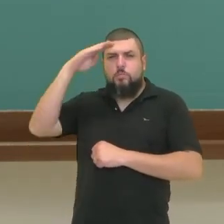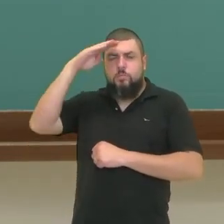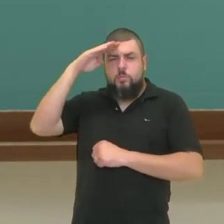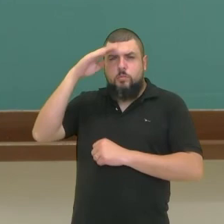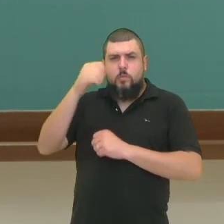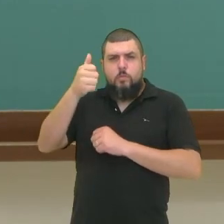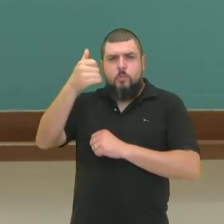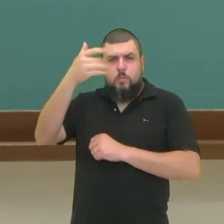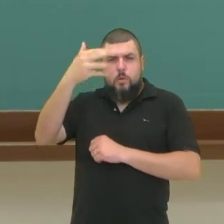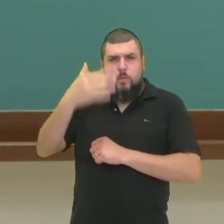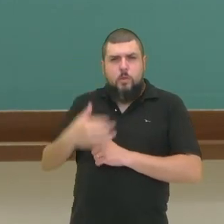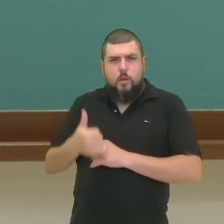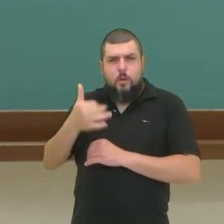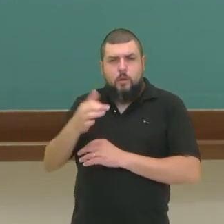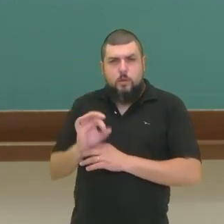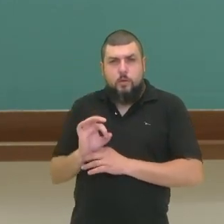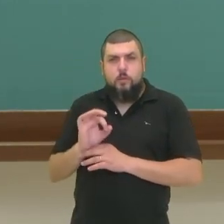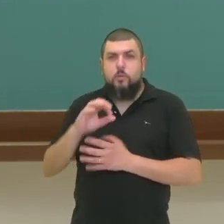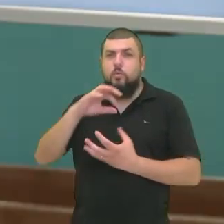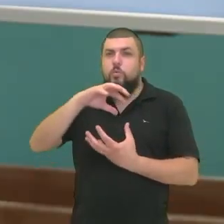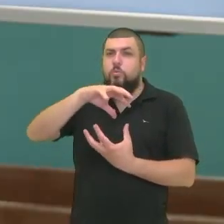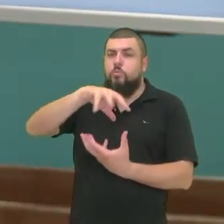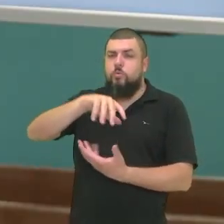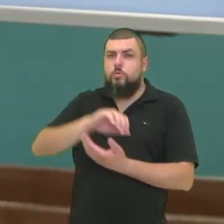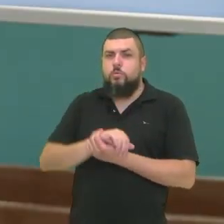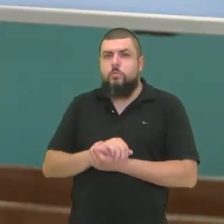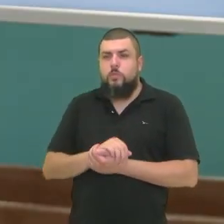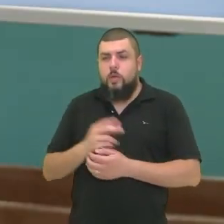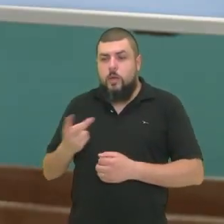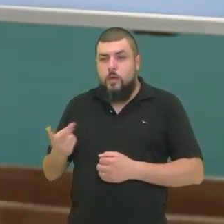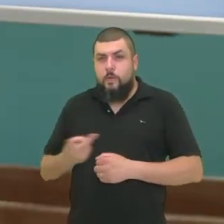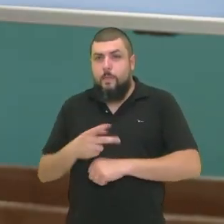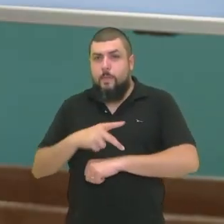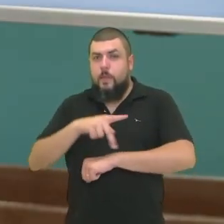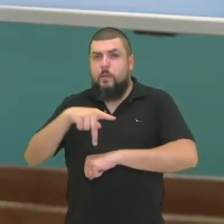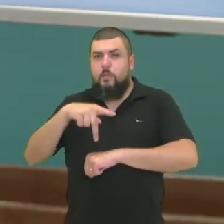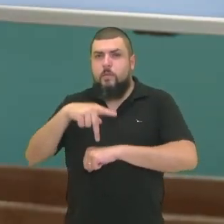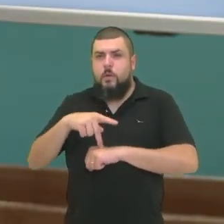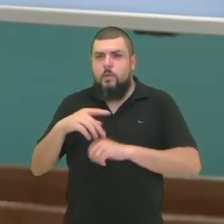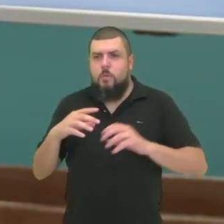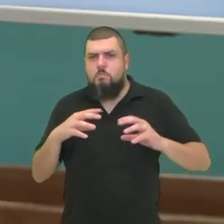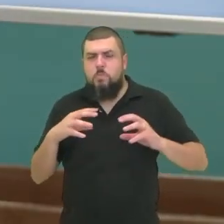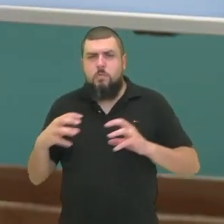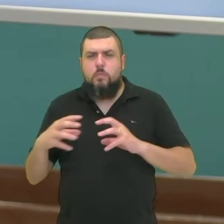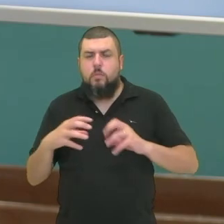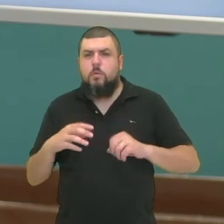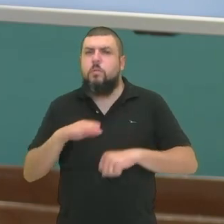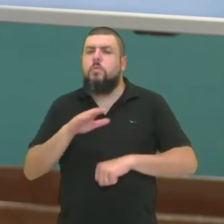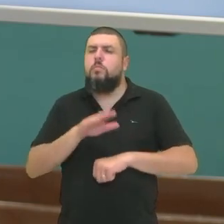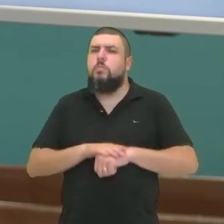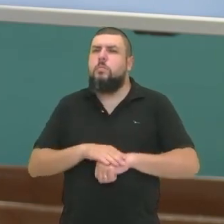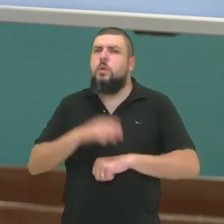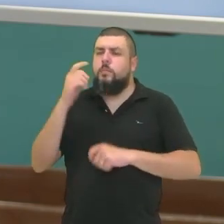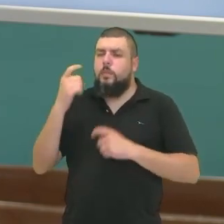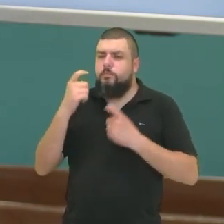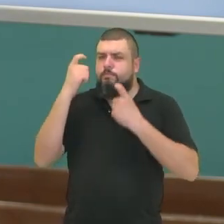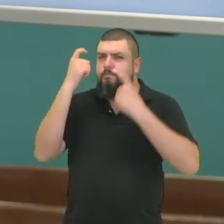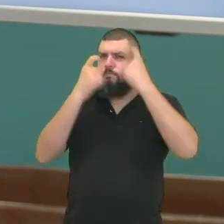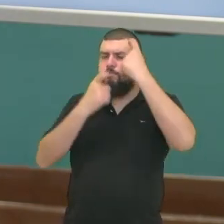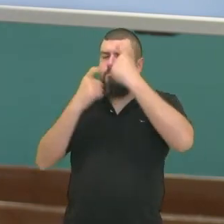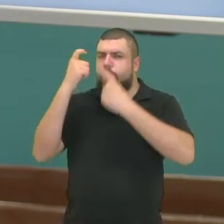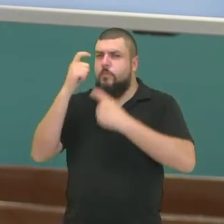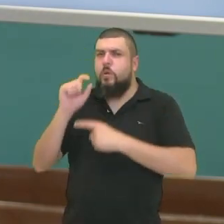países possuem armas nucleares e os 2 países são o ponto de maior preocupação para o início de